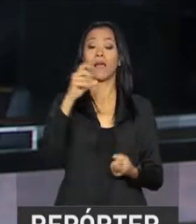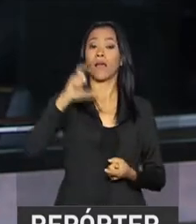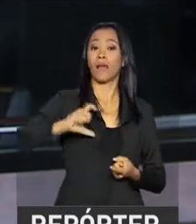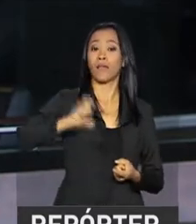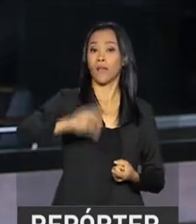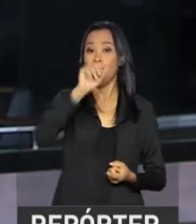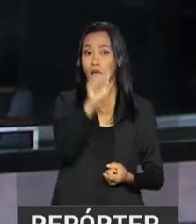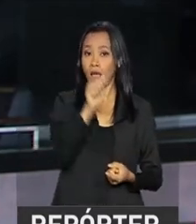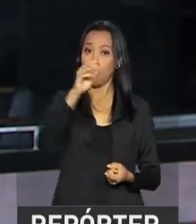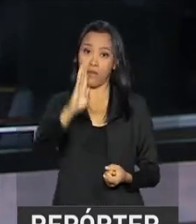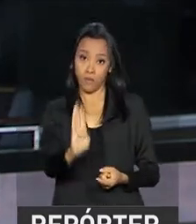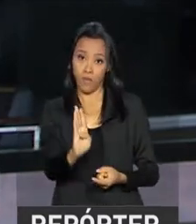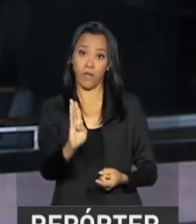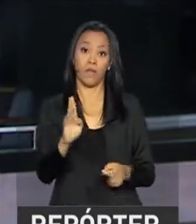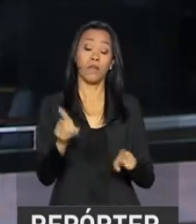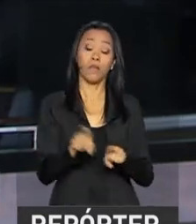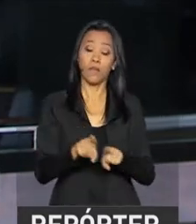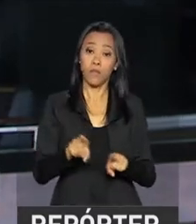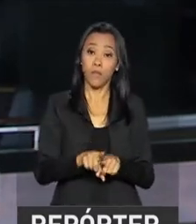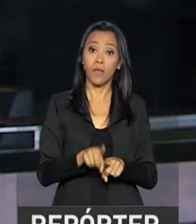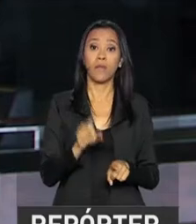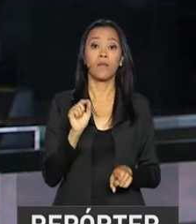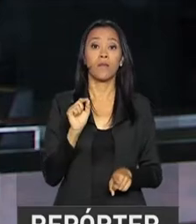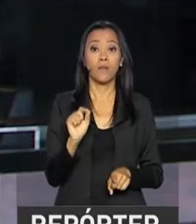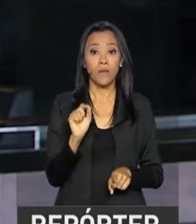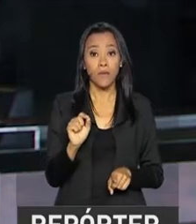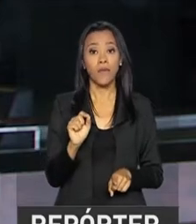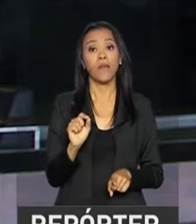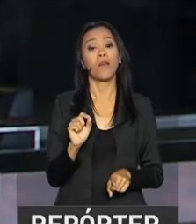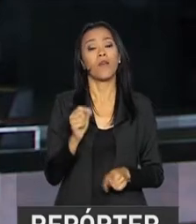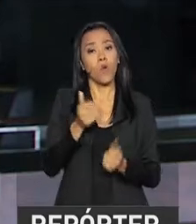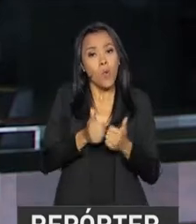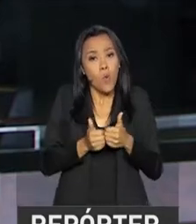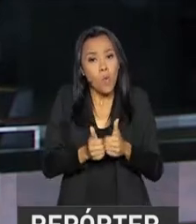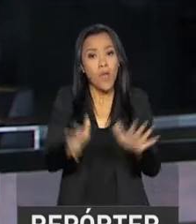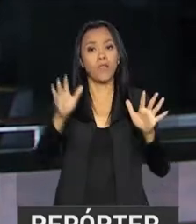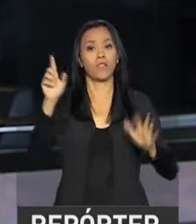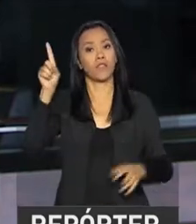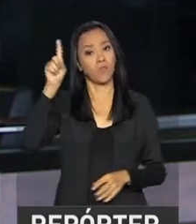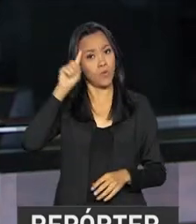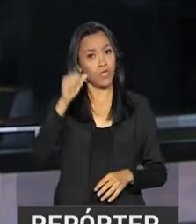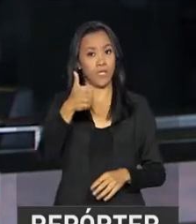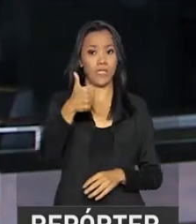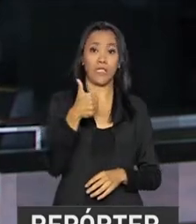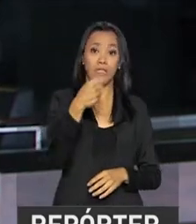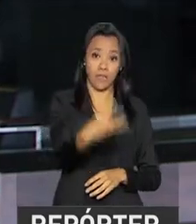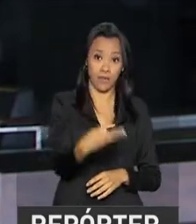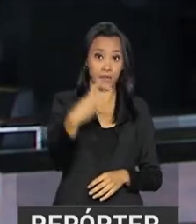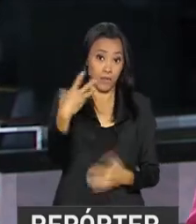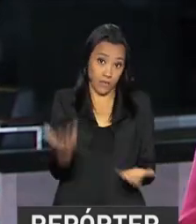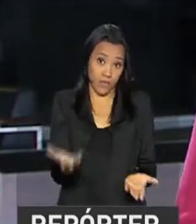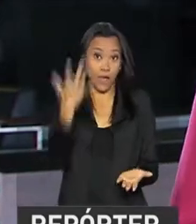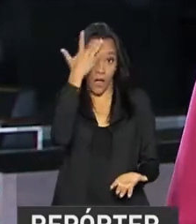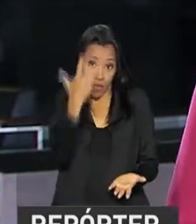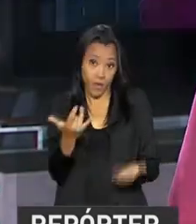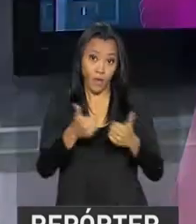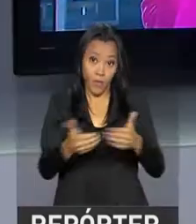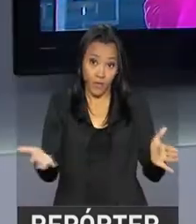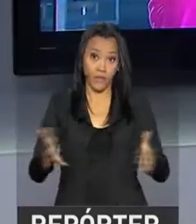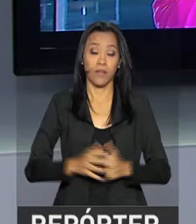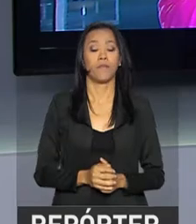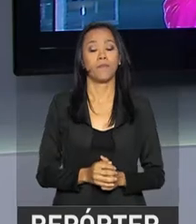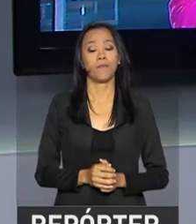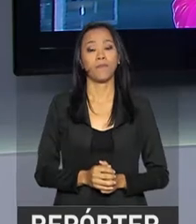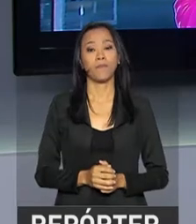b eo reconhecimento mútuo passa a valer a partir do dia 13 portanto amanhã volto com vocês a